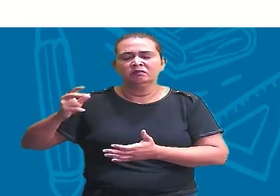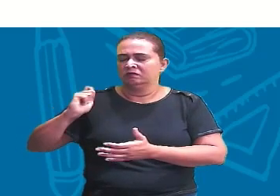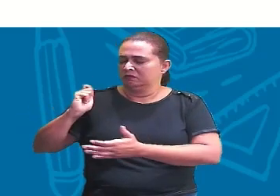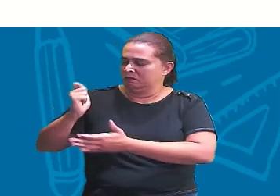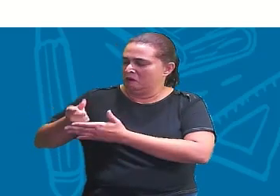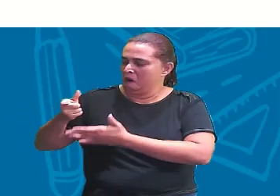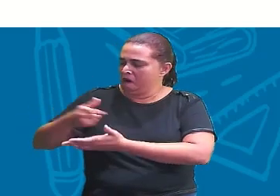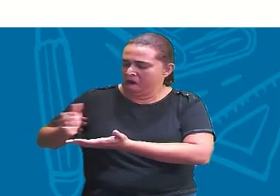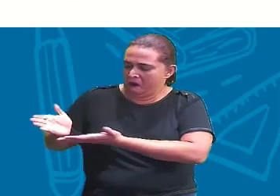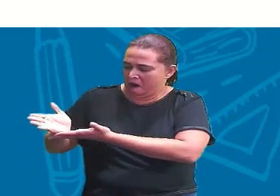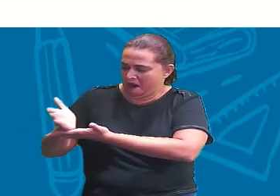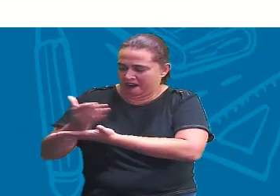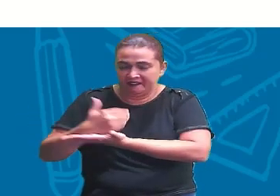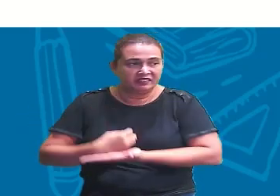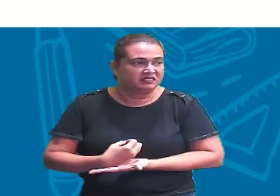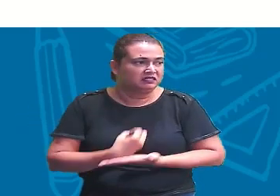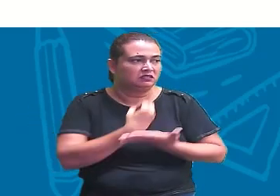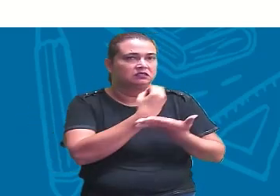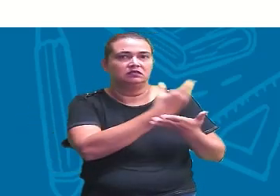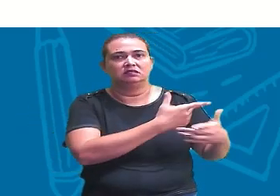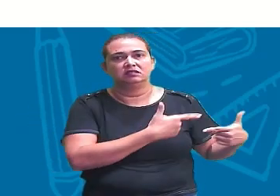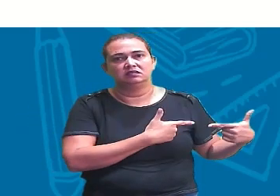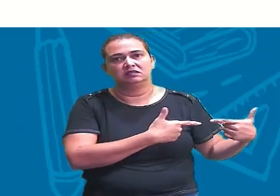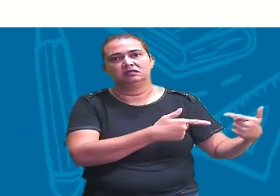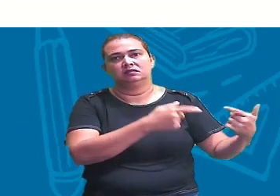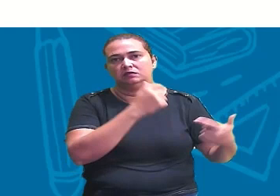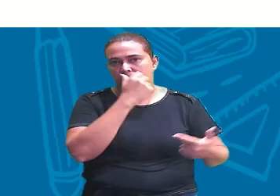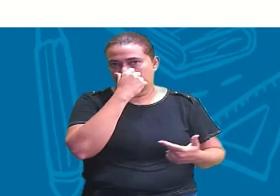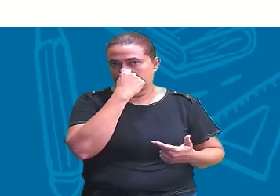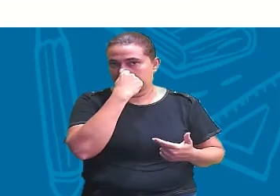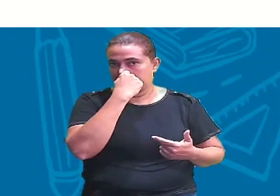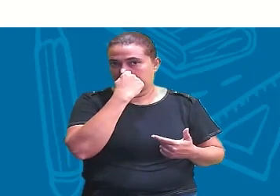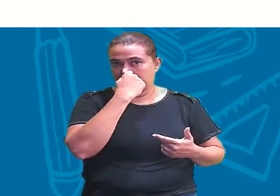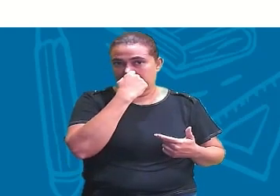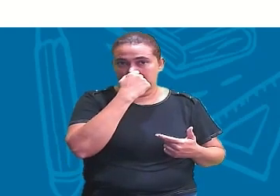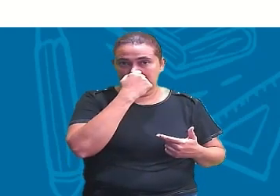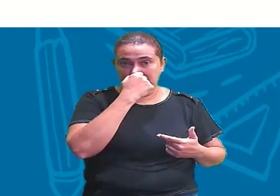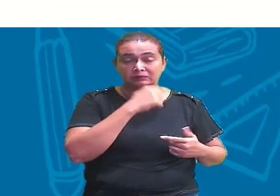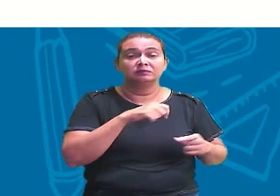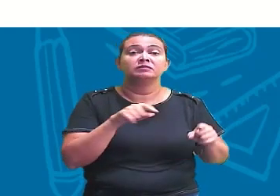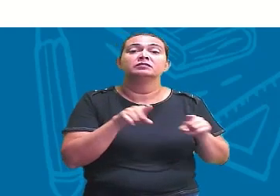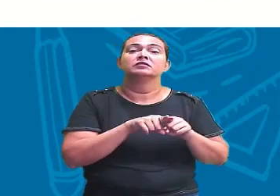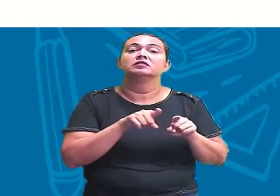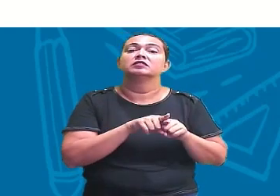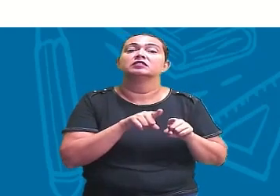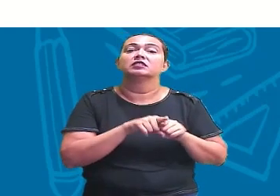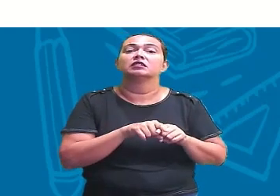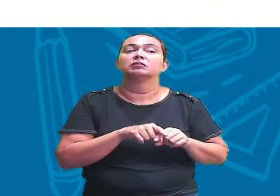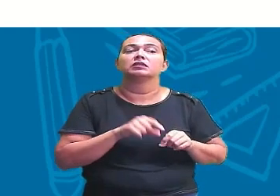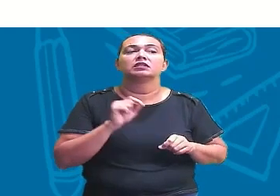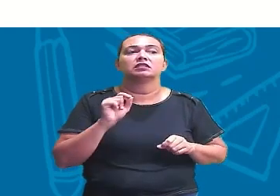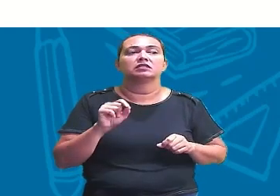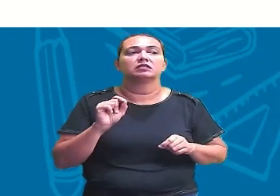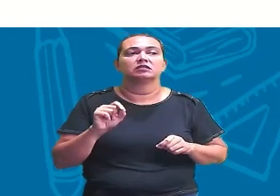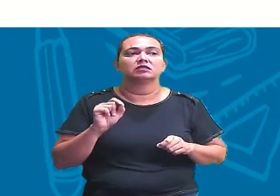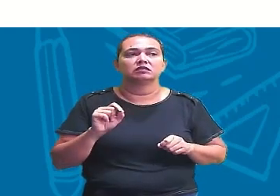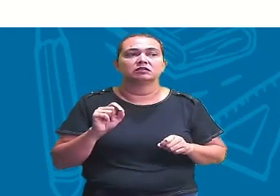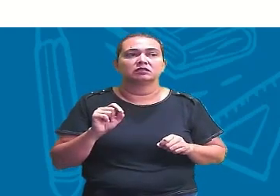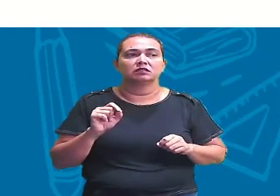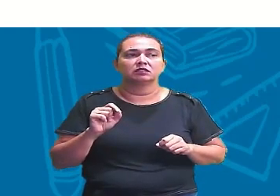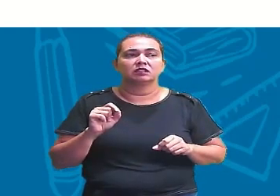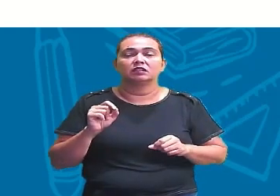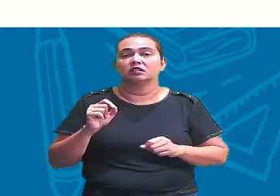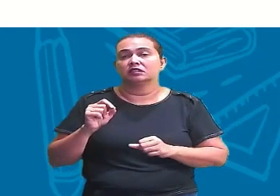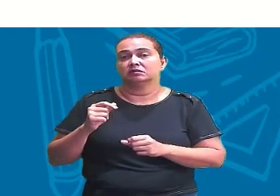de 1780, o país foi castigado com mais colheitas provocadas por